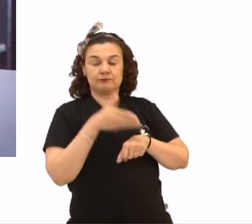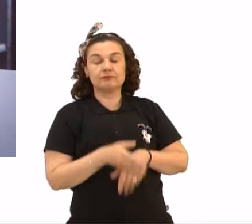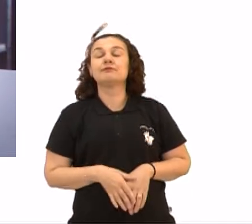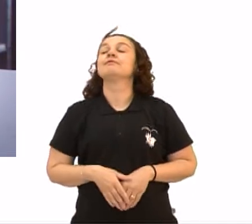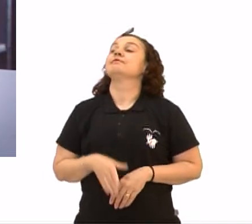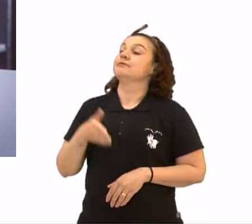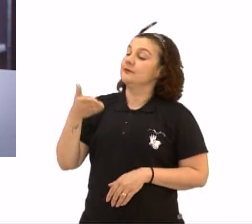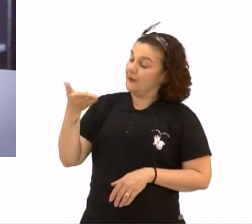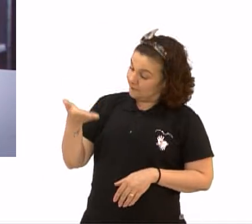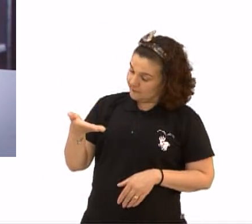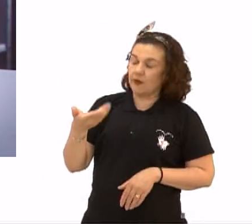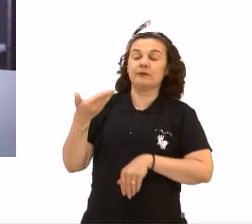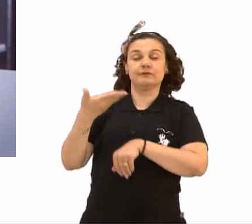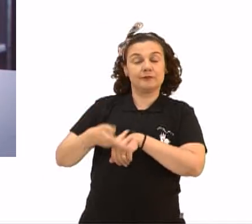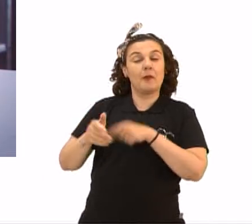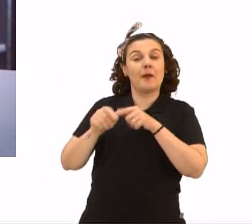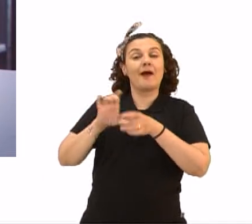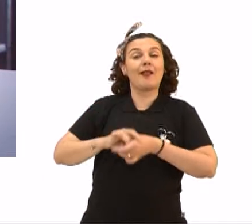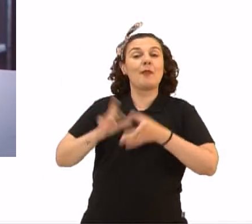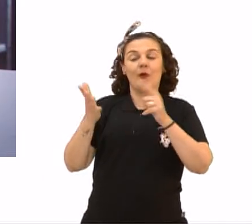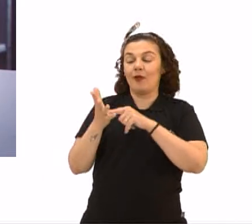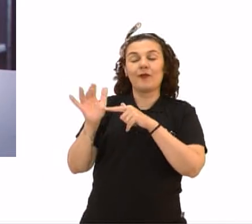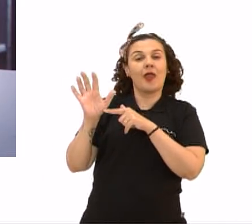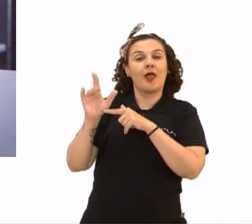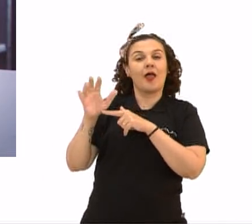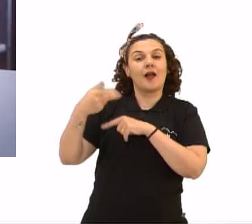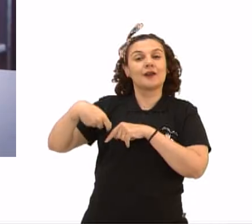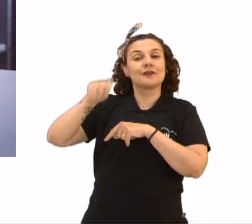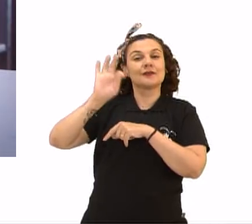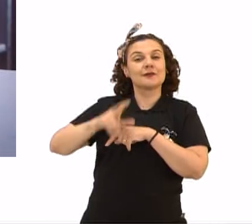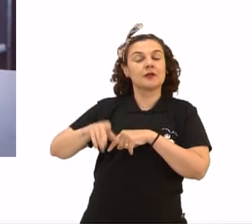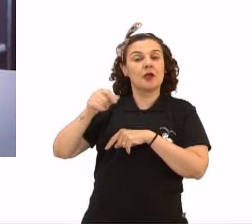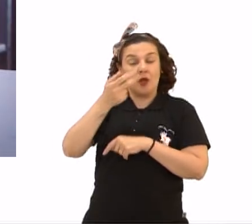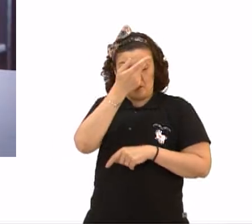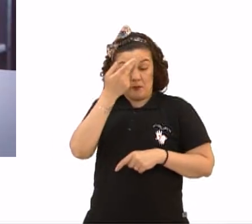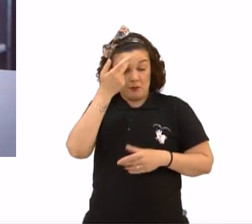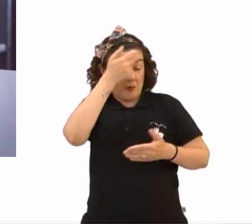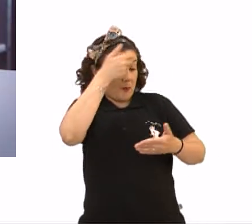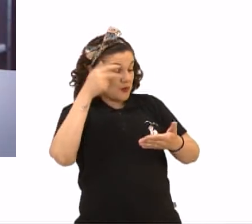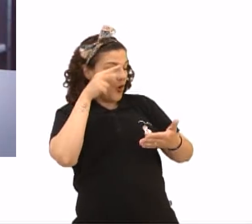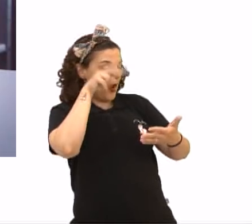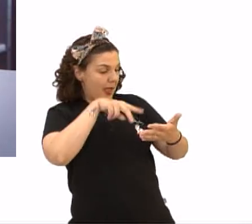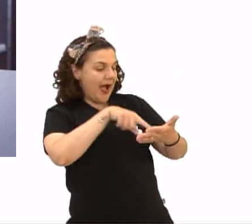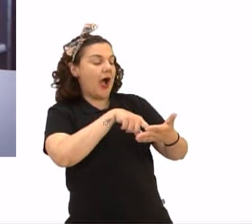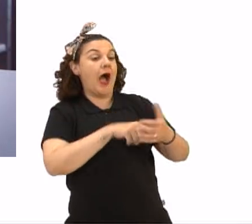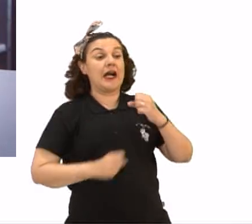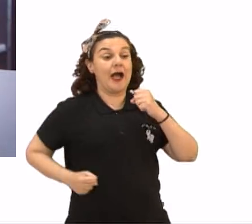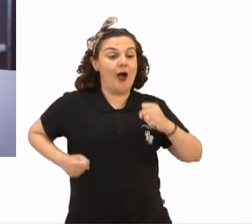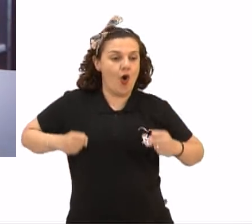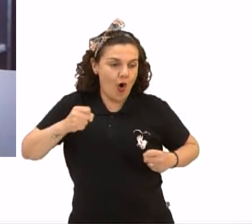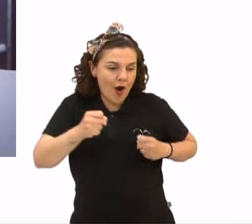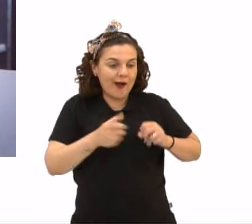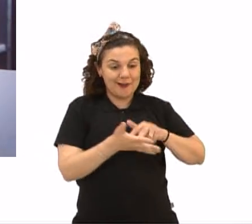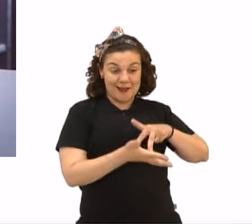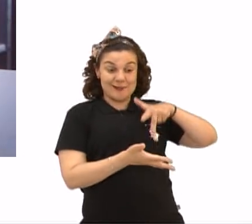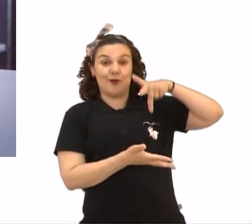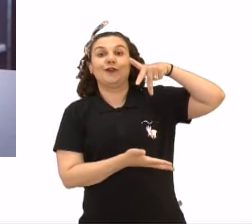falei, treino para soltar a mão. Justamente essa. O leitor bate o olho e já consegue identificar, ele está correndo, ele está saltando,